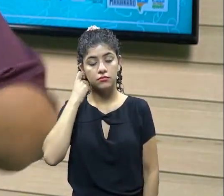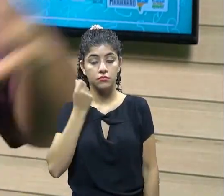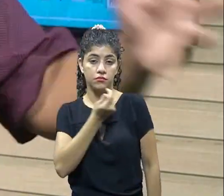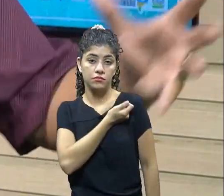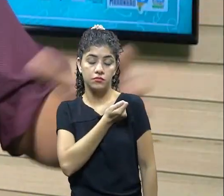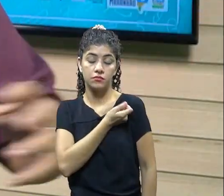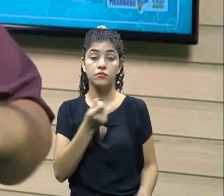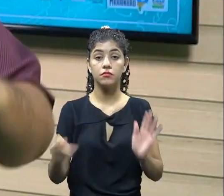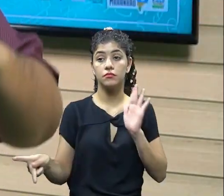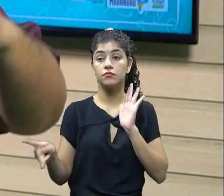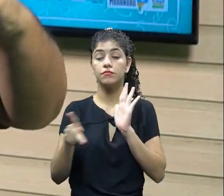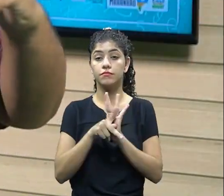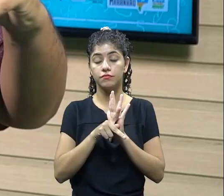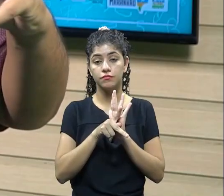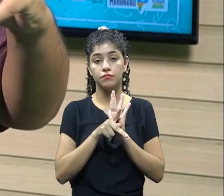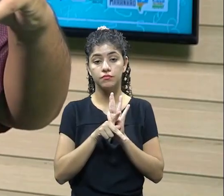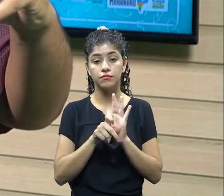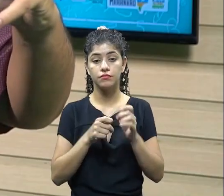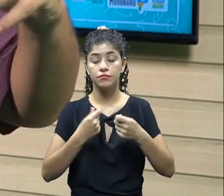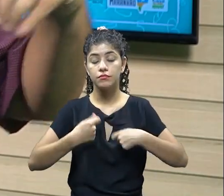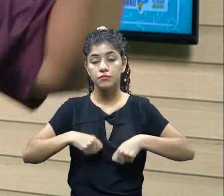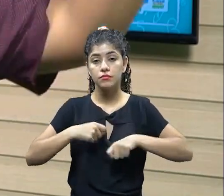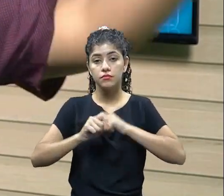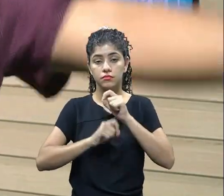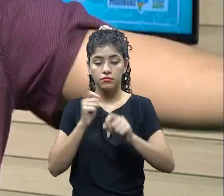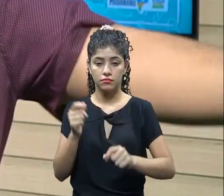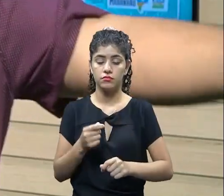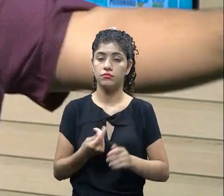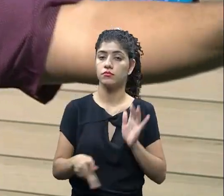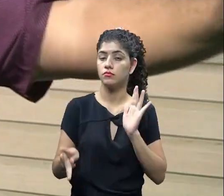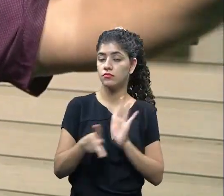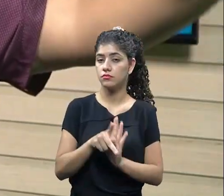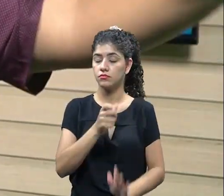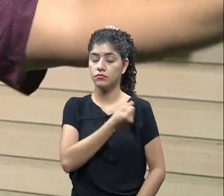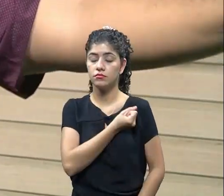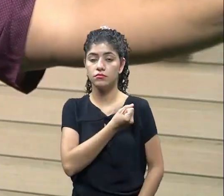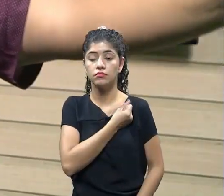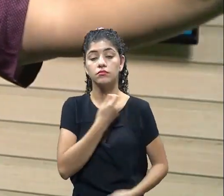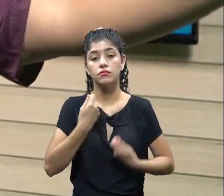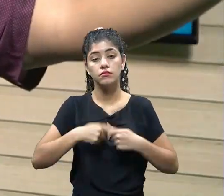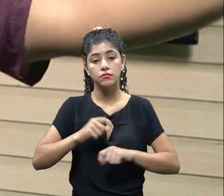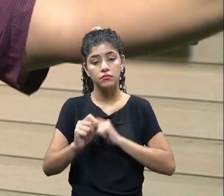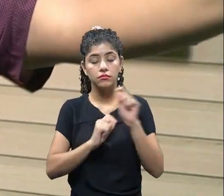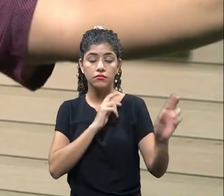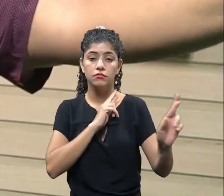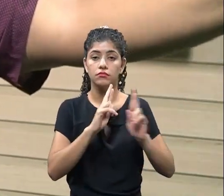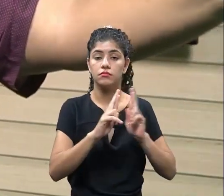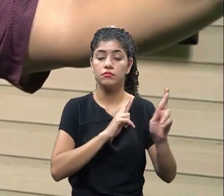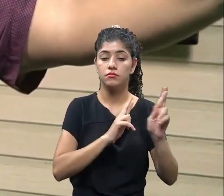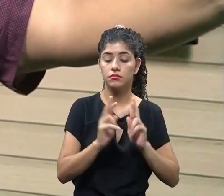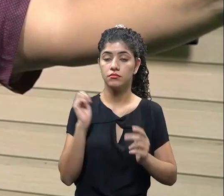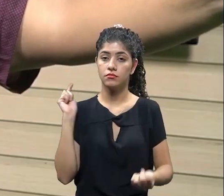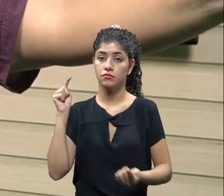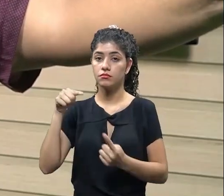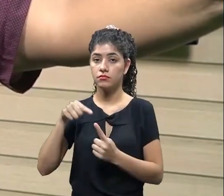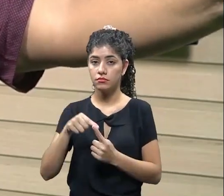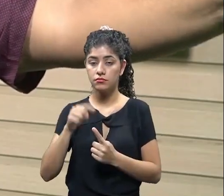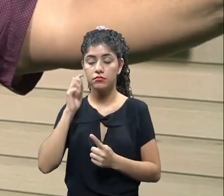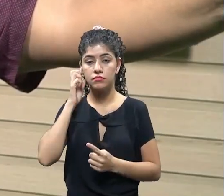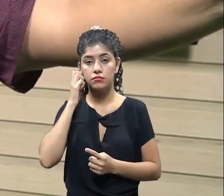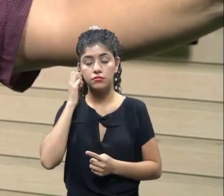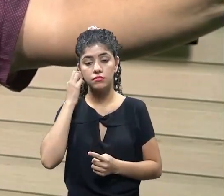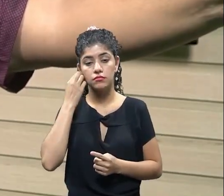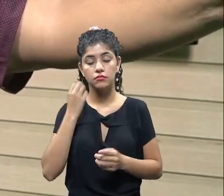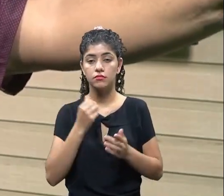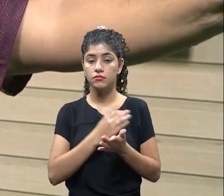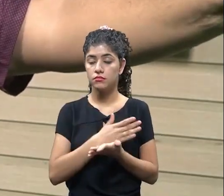número específico, ou seja, eu preciso chegar a um número específico. Esse número eu preciso relacionar ao objetivo